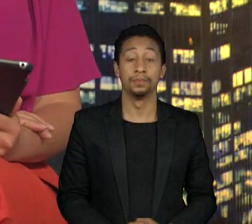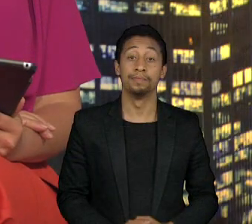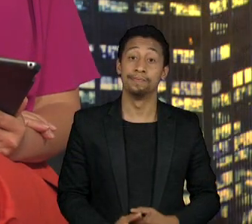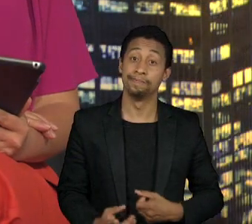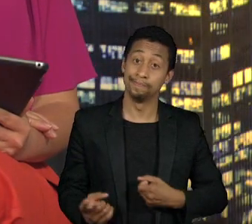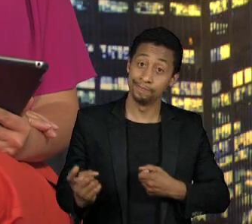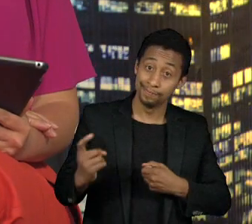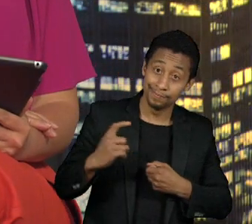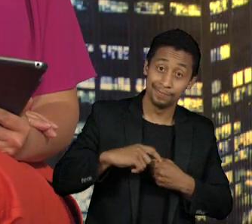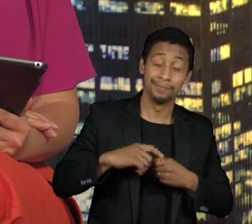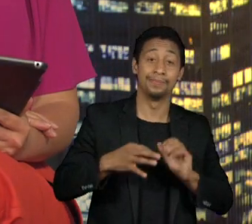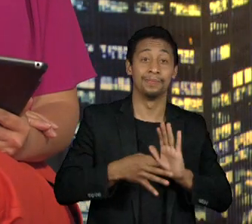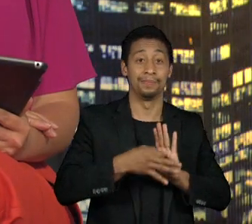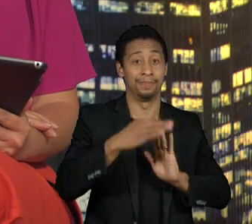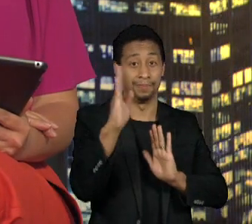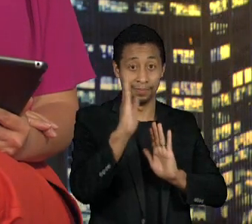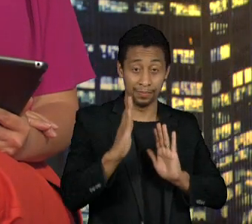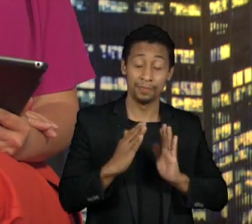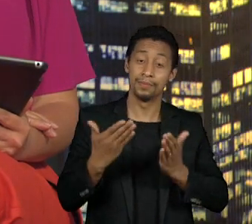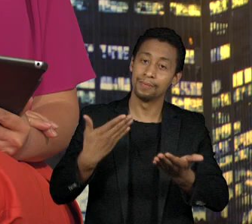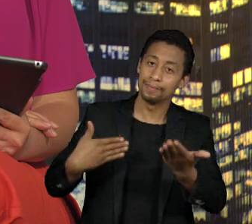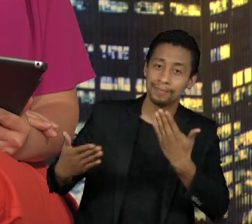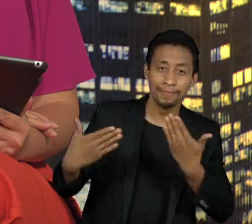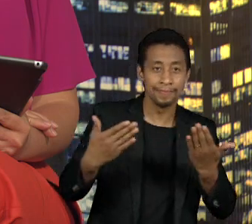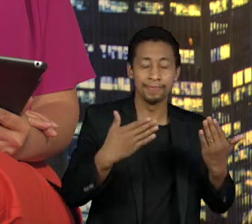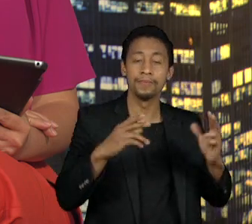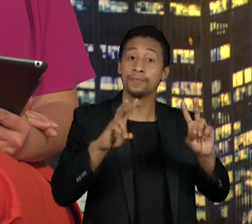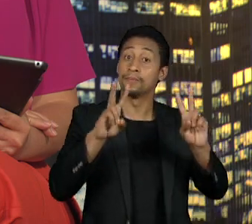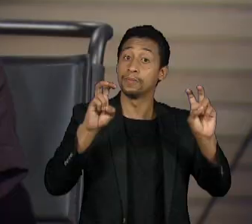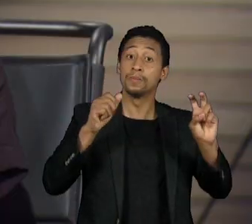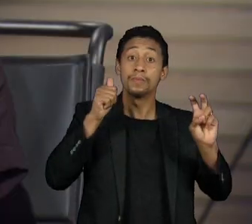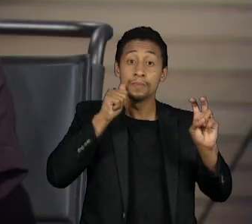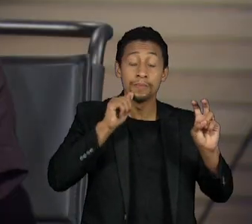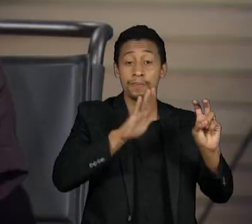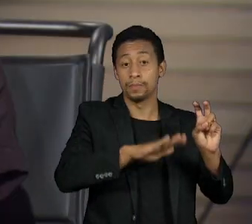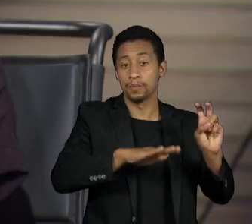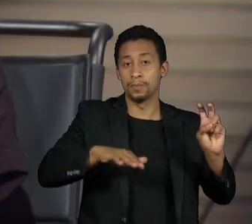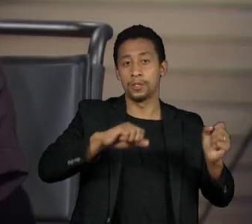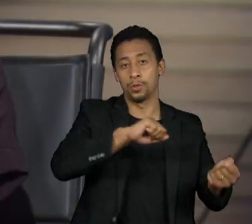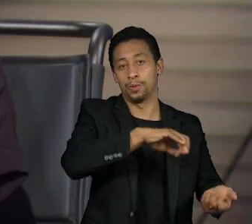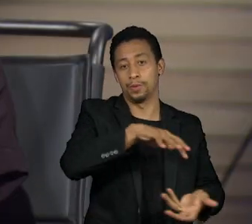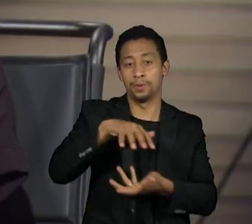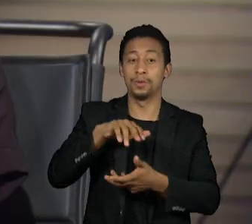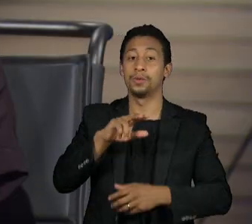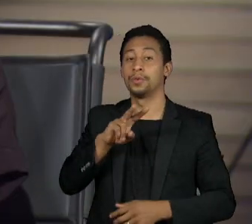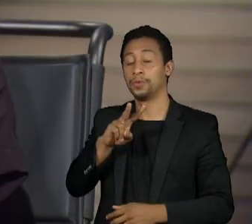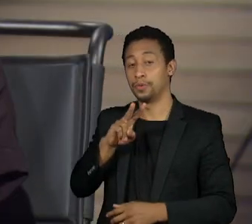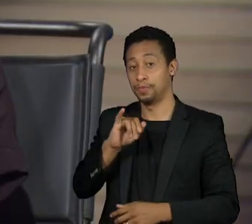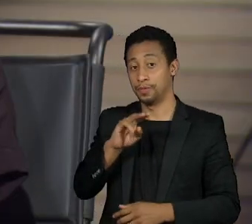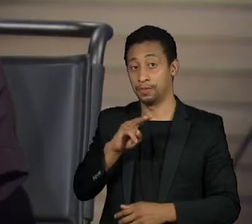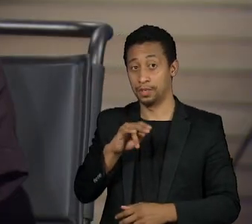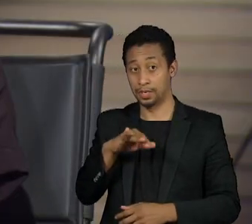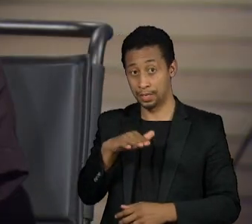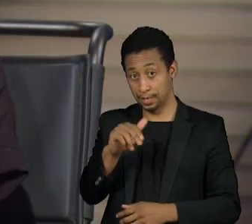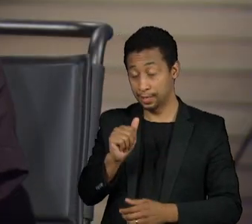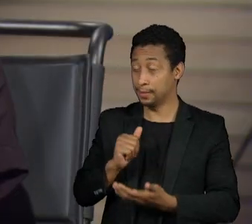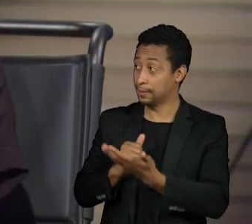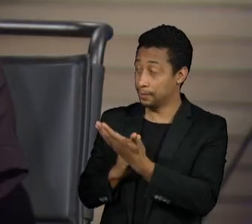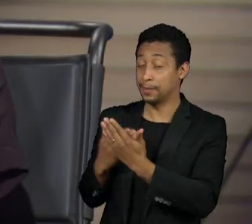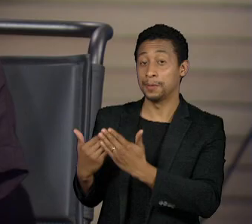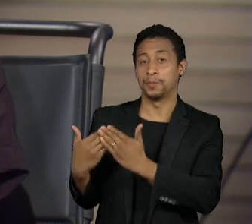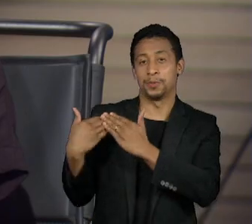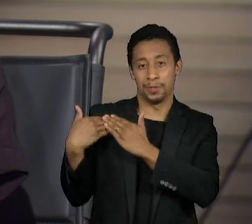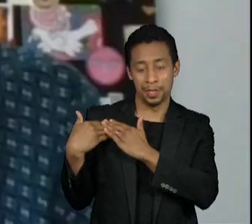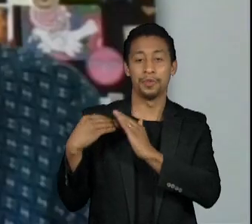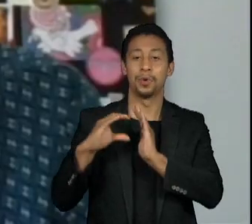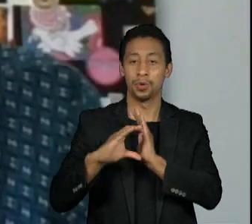Voltamos a conversar sobre a situação das meninas no mundo. Com Viviana Santiago, coordenadora de Diversidade e Inclusão do Instituto Moreira Salles,